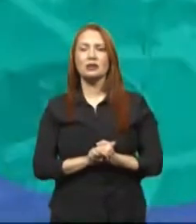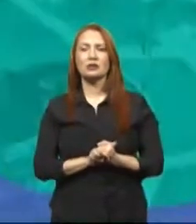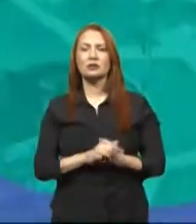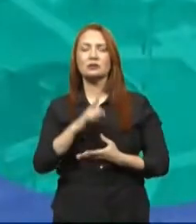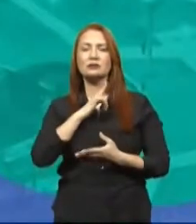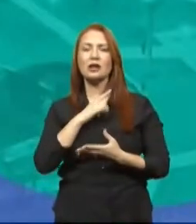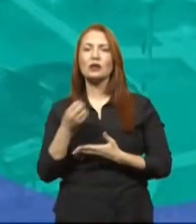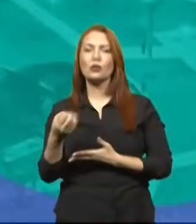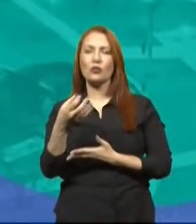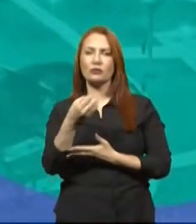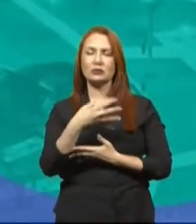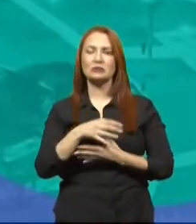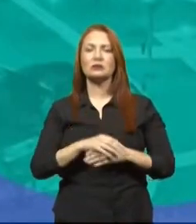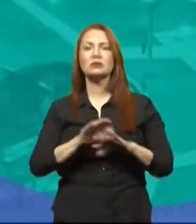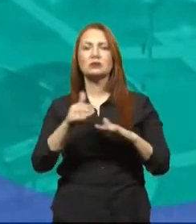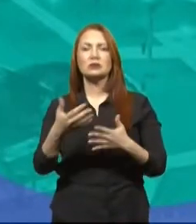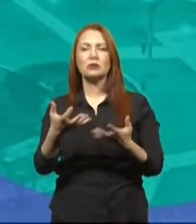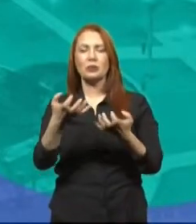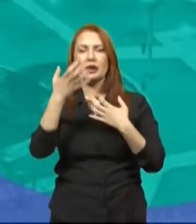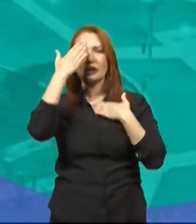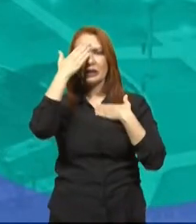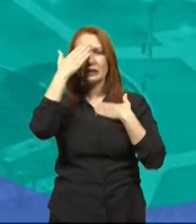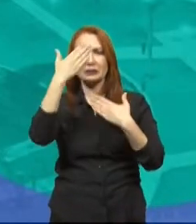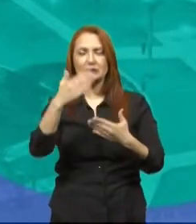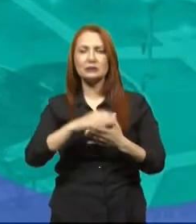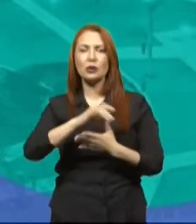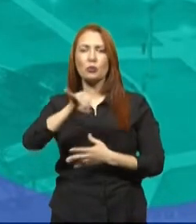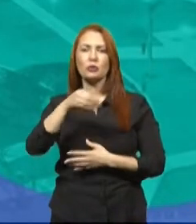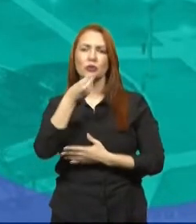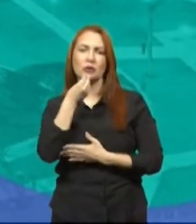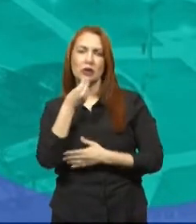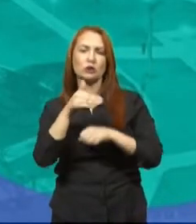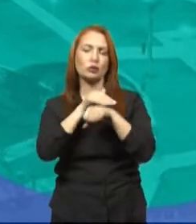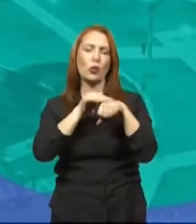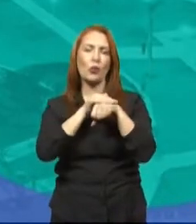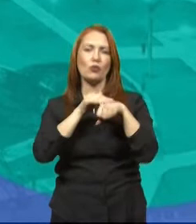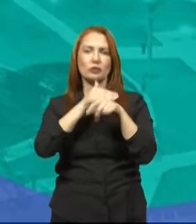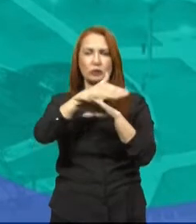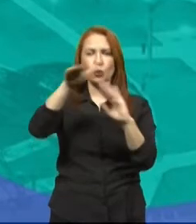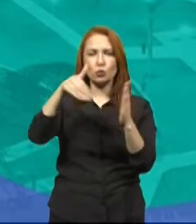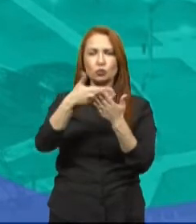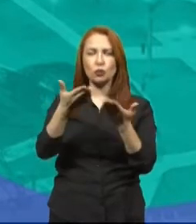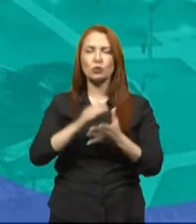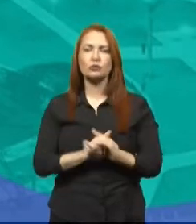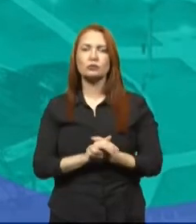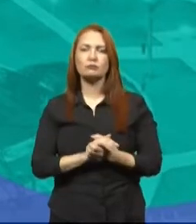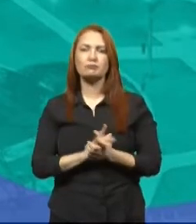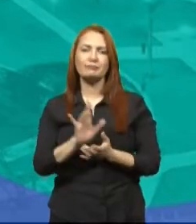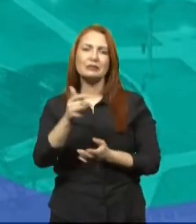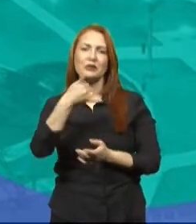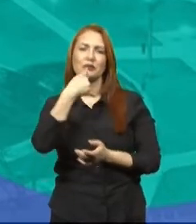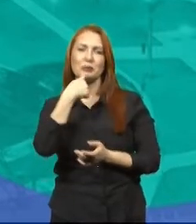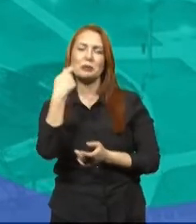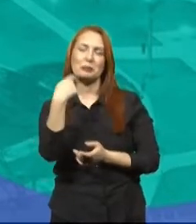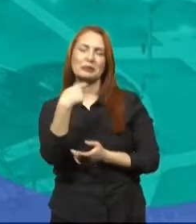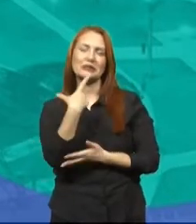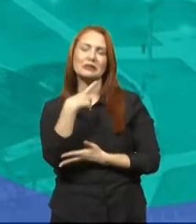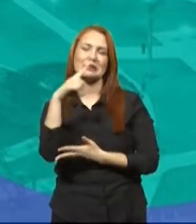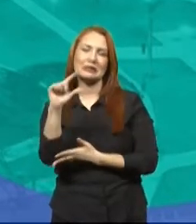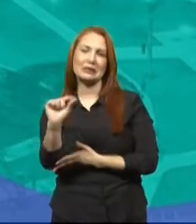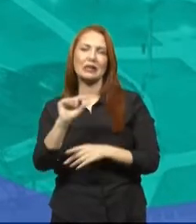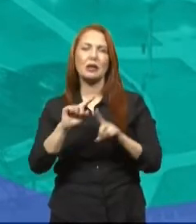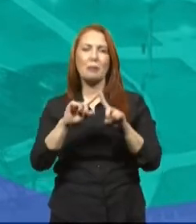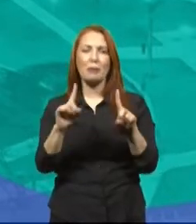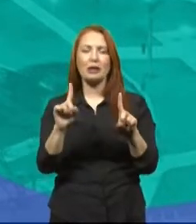inovação. Né? Eu queria agradecer a oportunidade de estar aqui conversando com todo mundo. Infelizmente, eu vou ter que sair, como disse o Nelson, mas é sempre muito